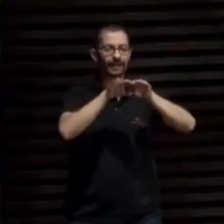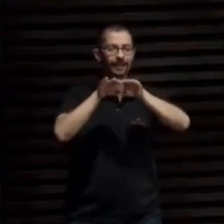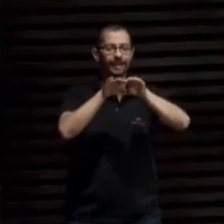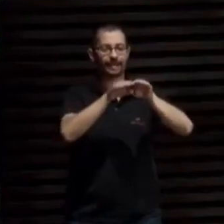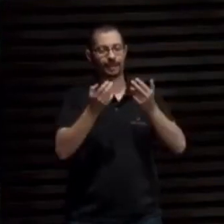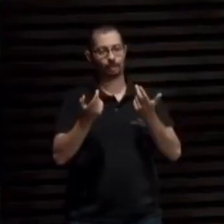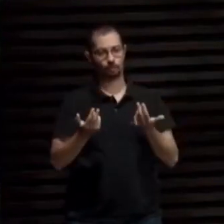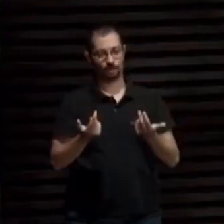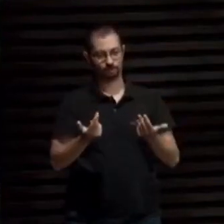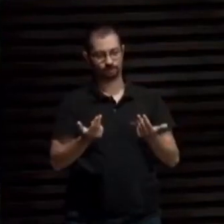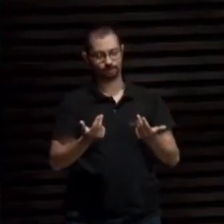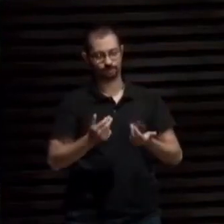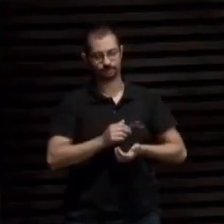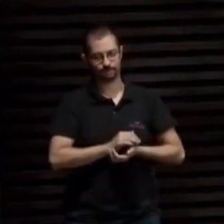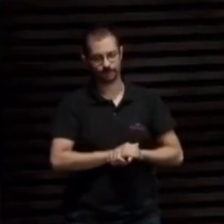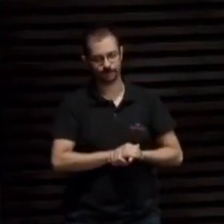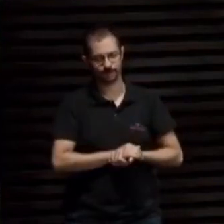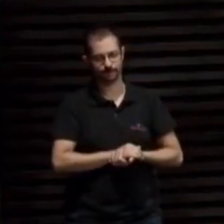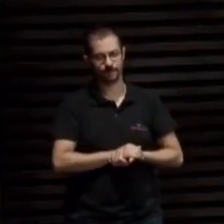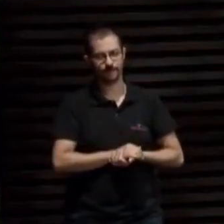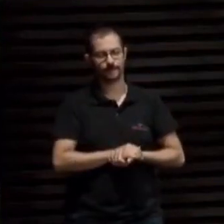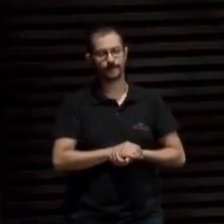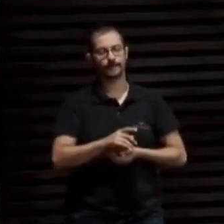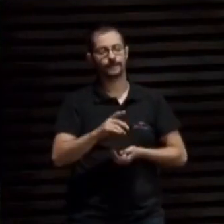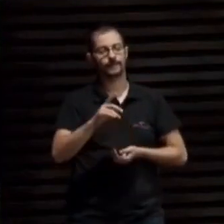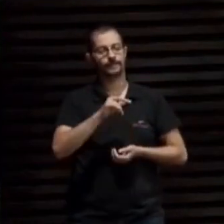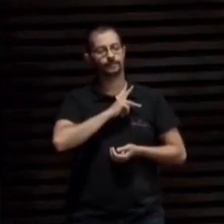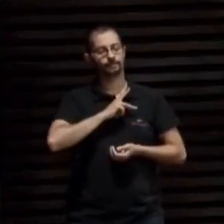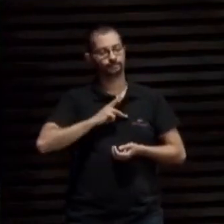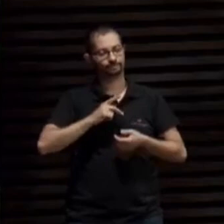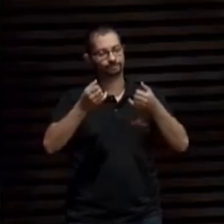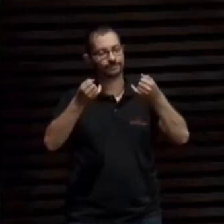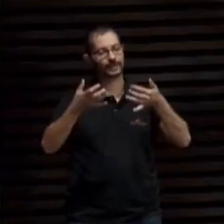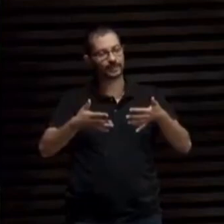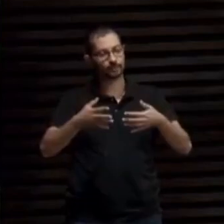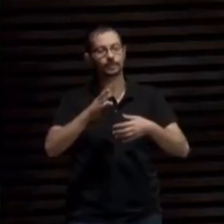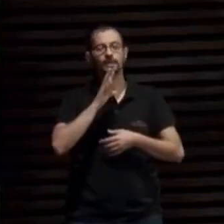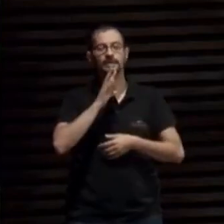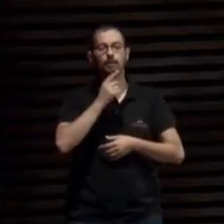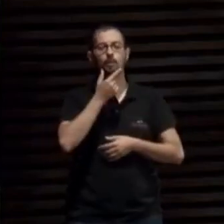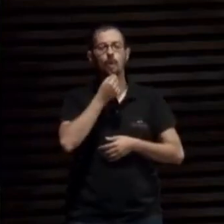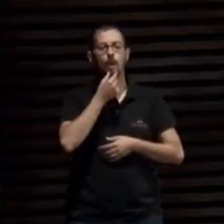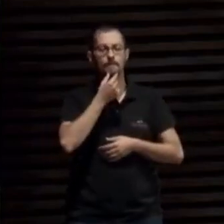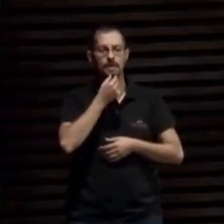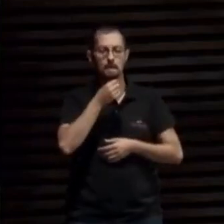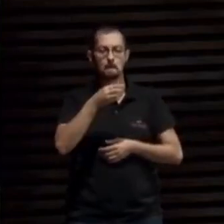Eu conheci um músico no Rio de Janeiro, foi membro da igreja onde eu pastoreei lá no Rio.